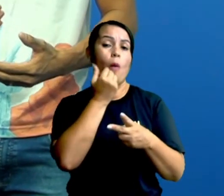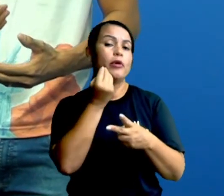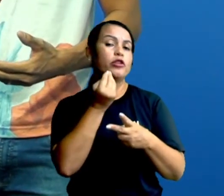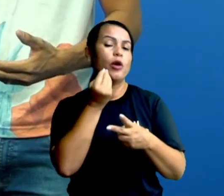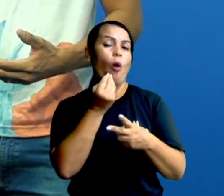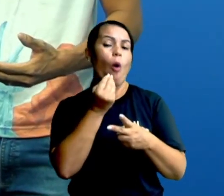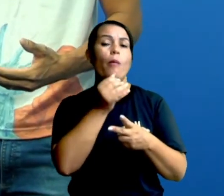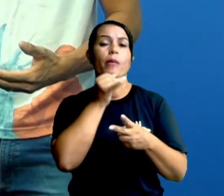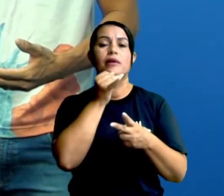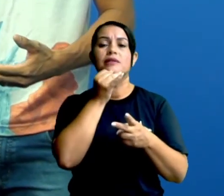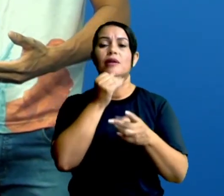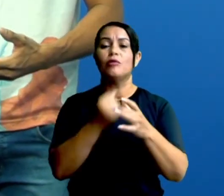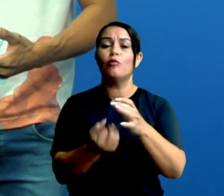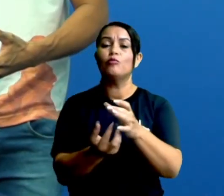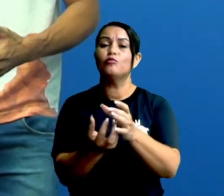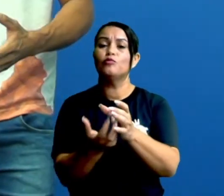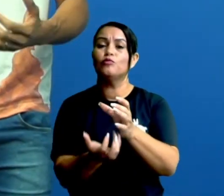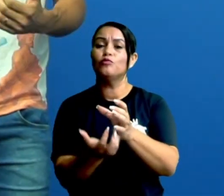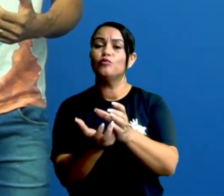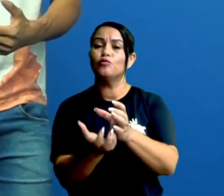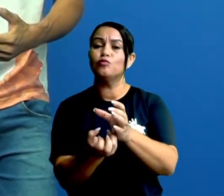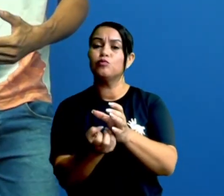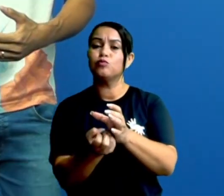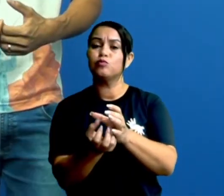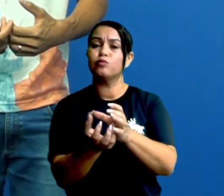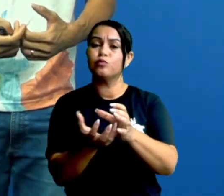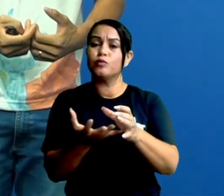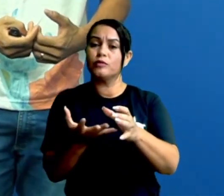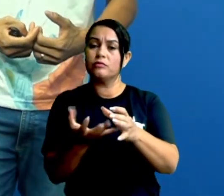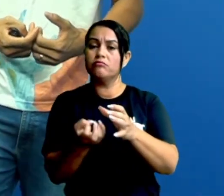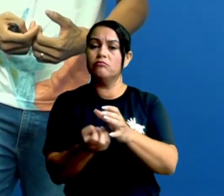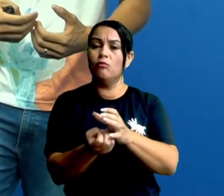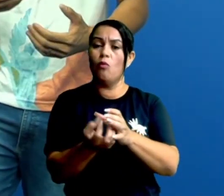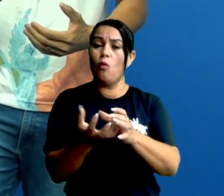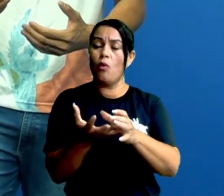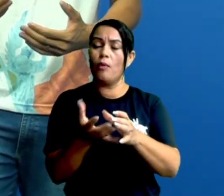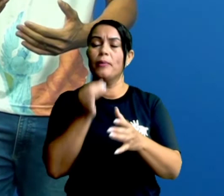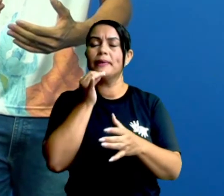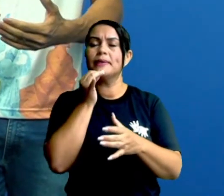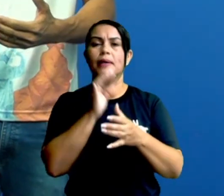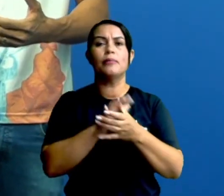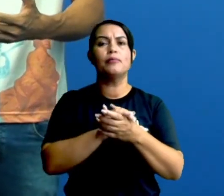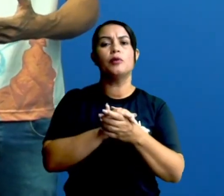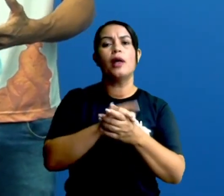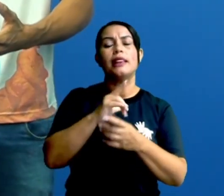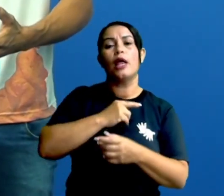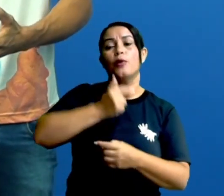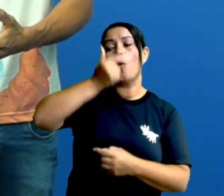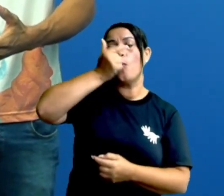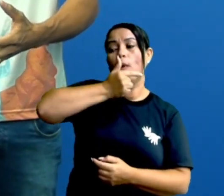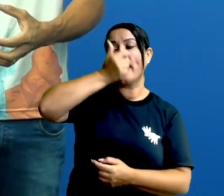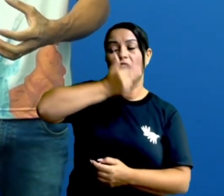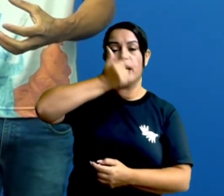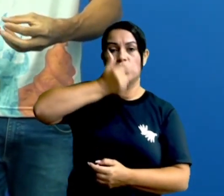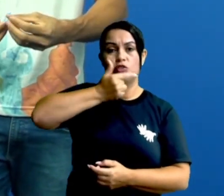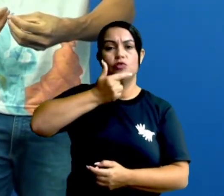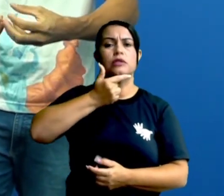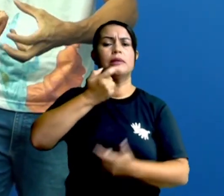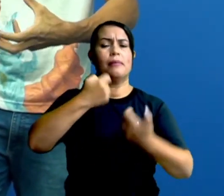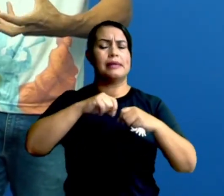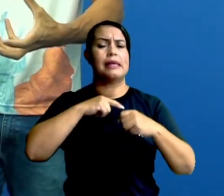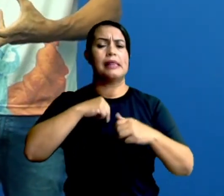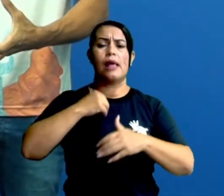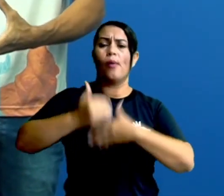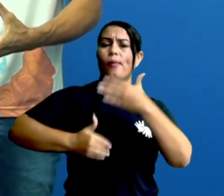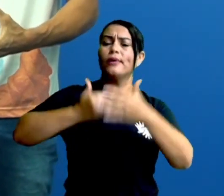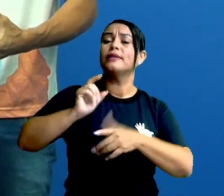de fermentação, tá certo? E a gente pode até dar um exemplo aqui, o processo de produção de queijo, por exemplo, onde existe um